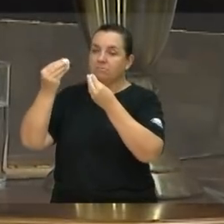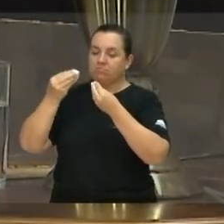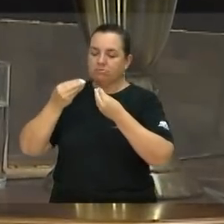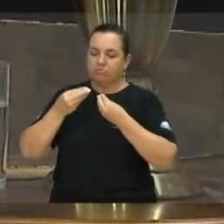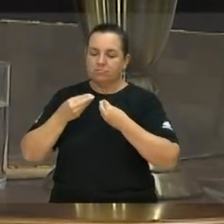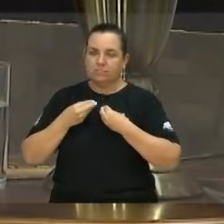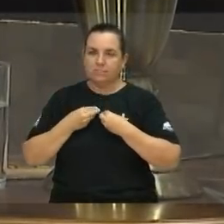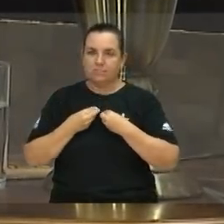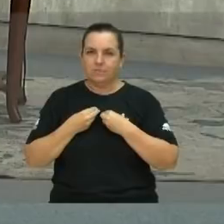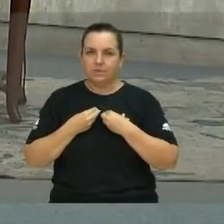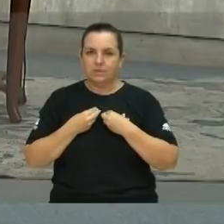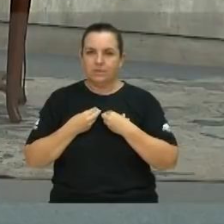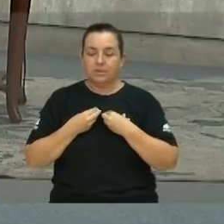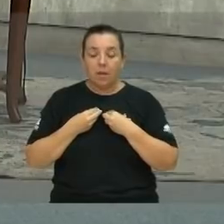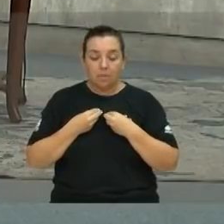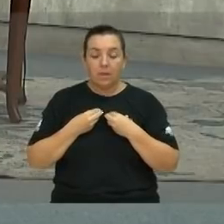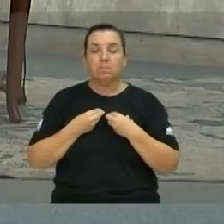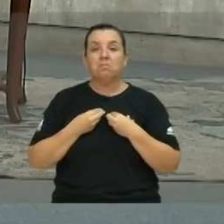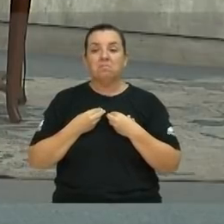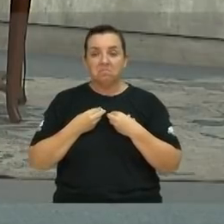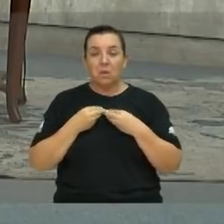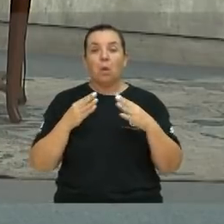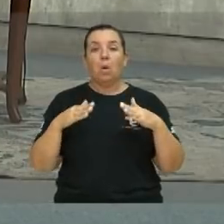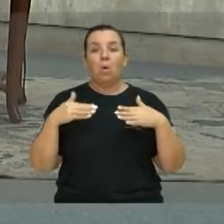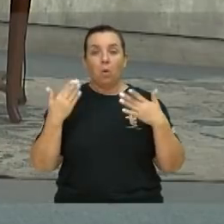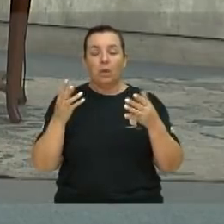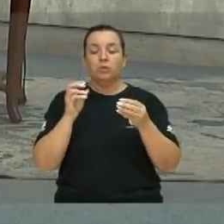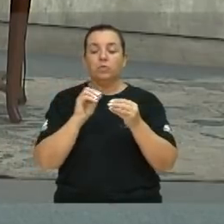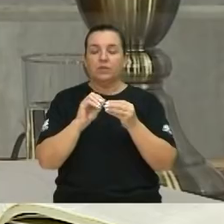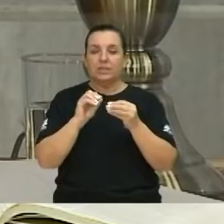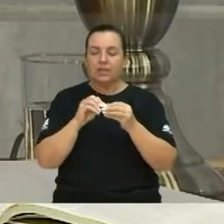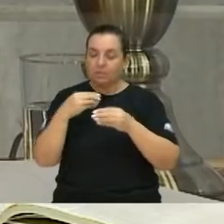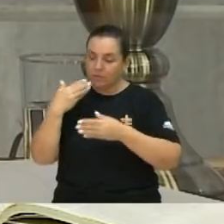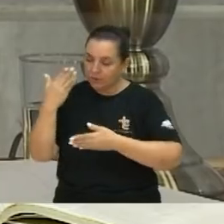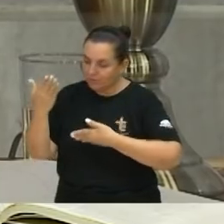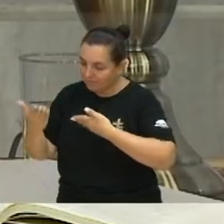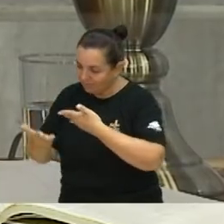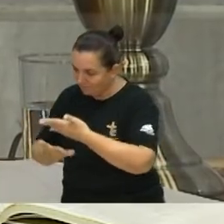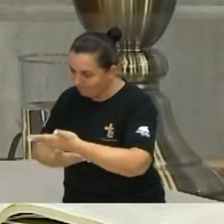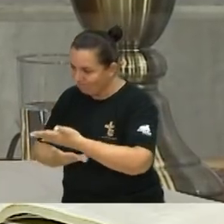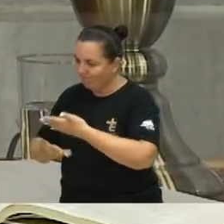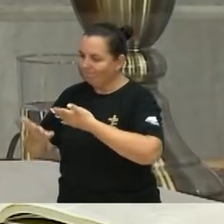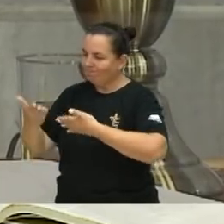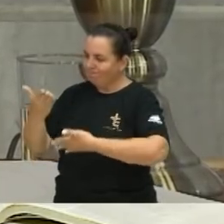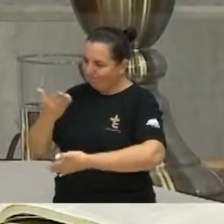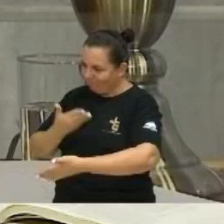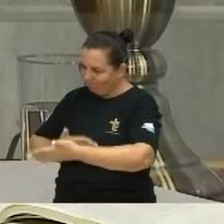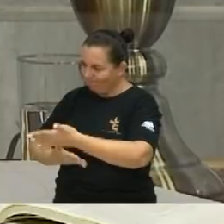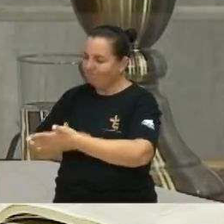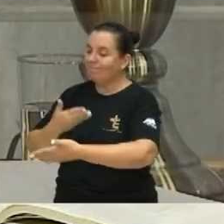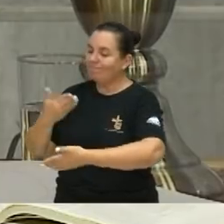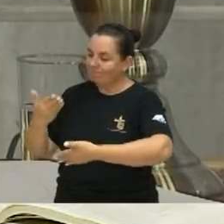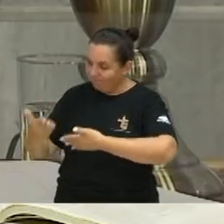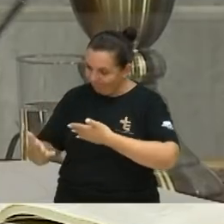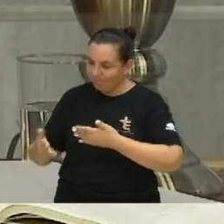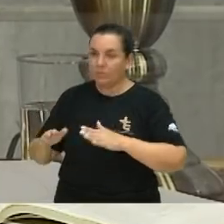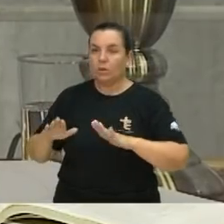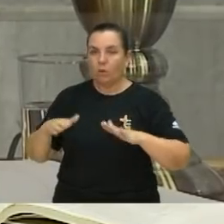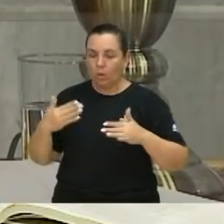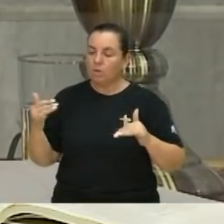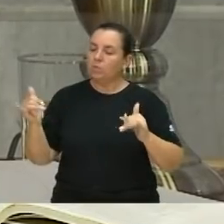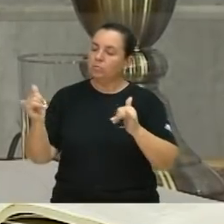na medida em que é algo que recebemos na medida em que nos doamos perdoarmos